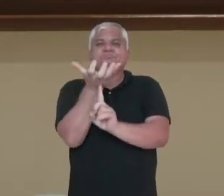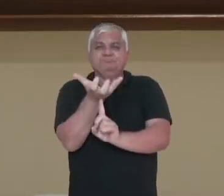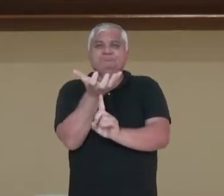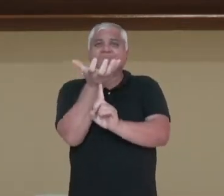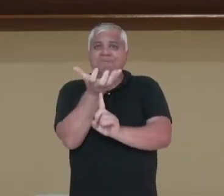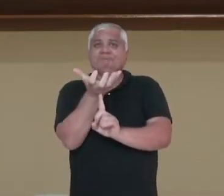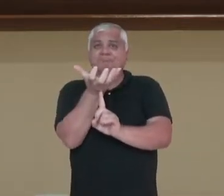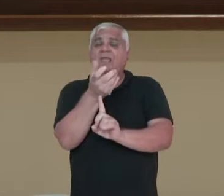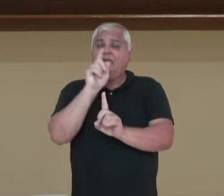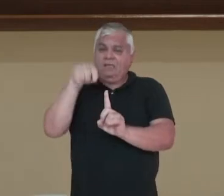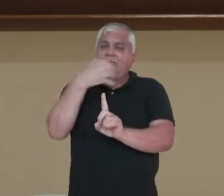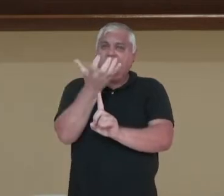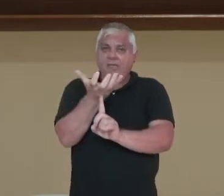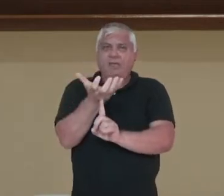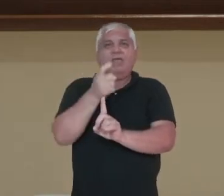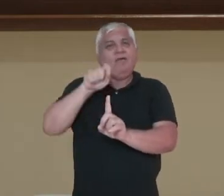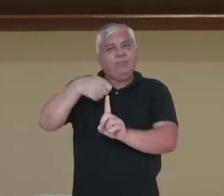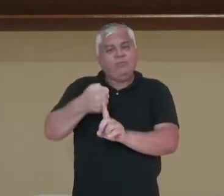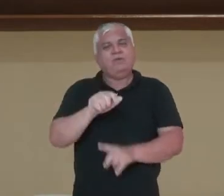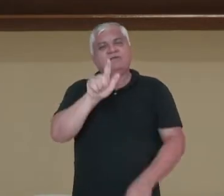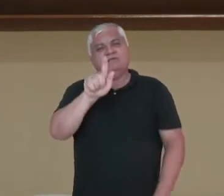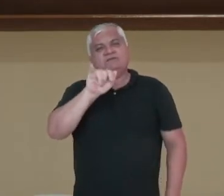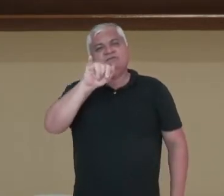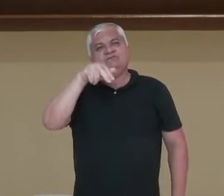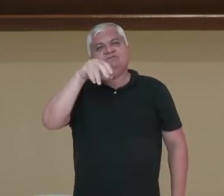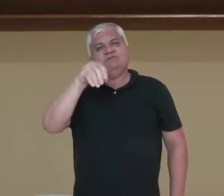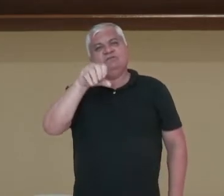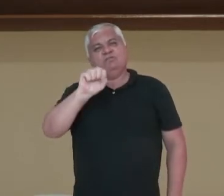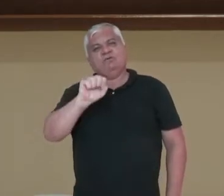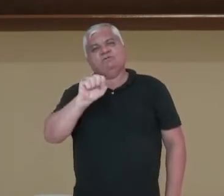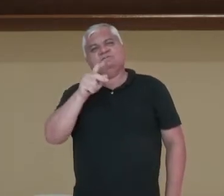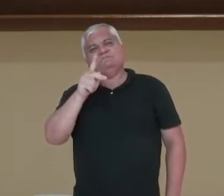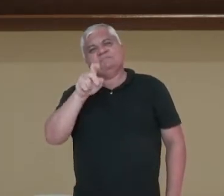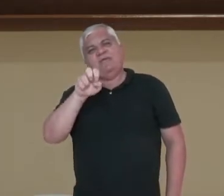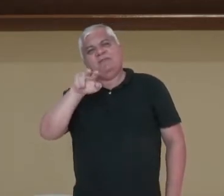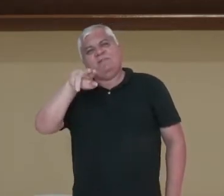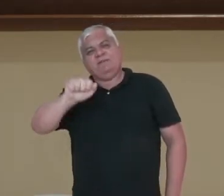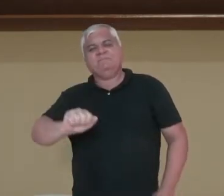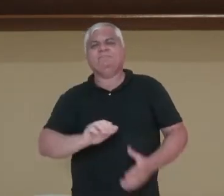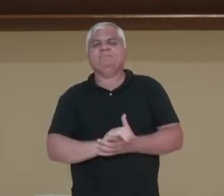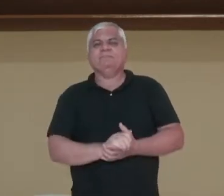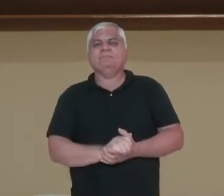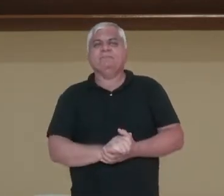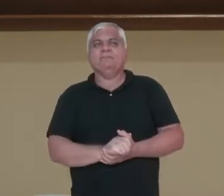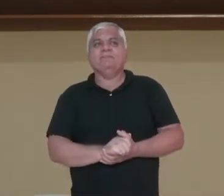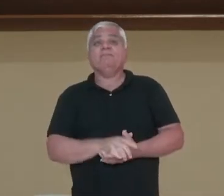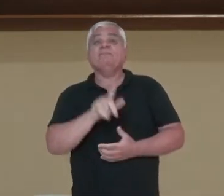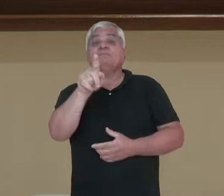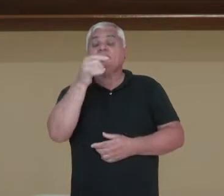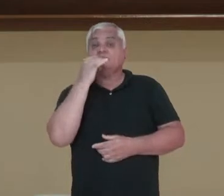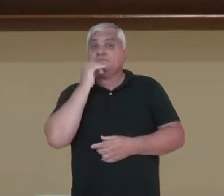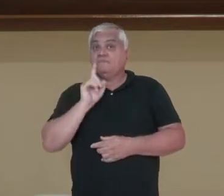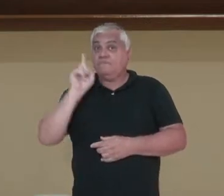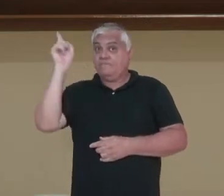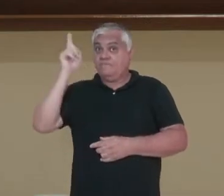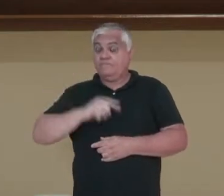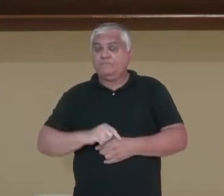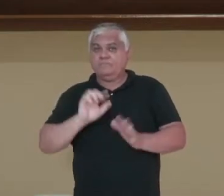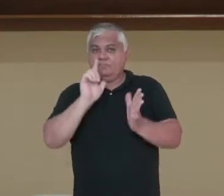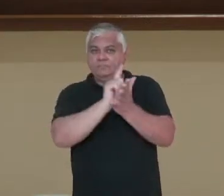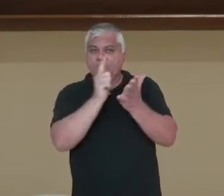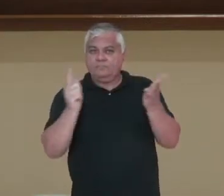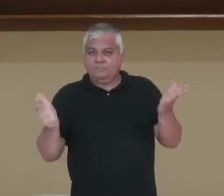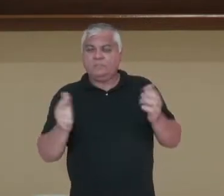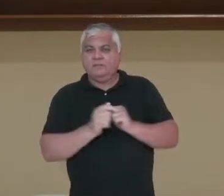por acaso ela é uma gimnosperma, ok? Bom, vamos para a reportagem. Lembrando que a reportagem, se você quiser